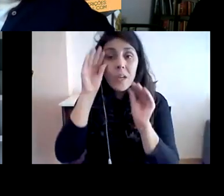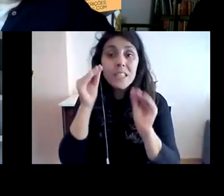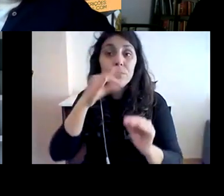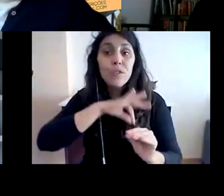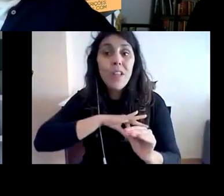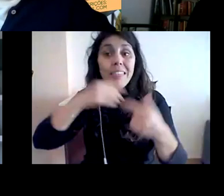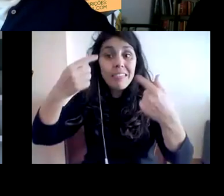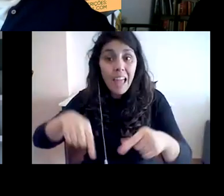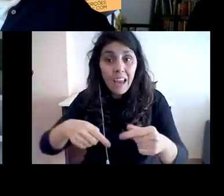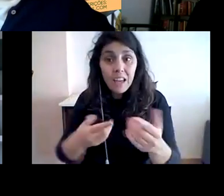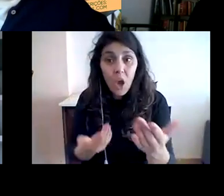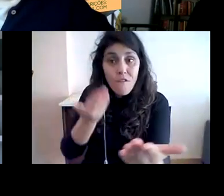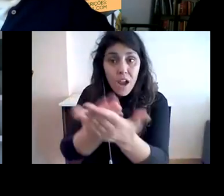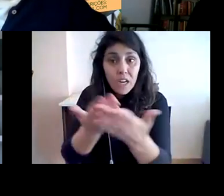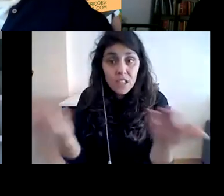profissional tem.